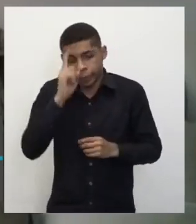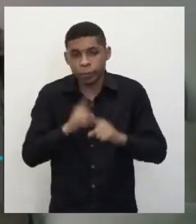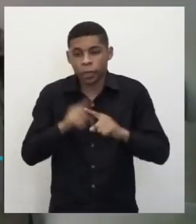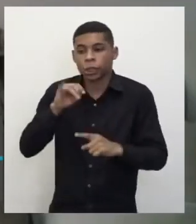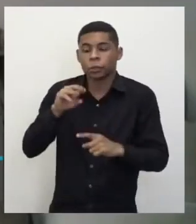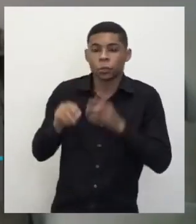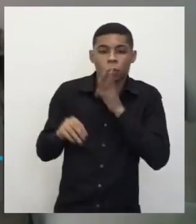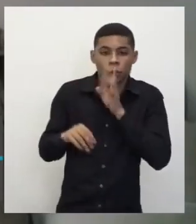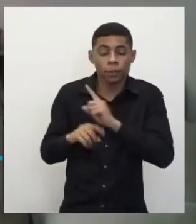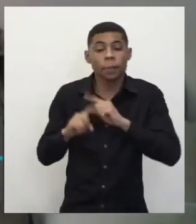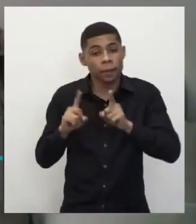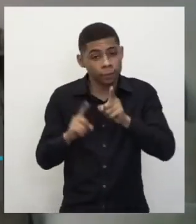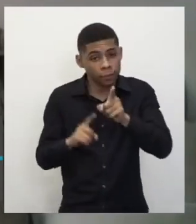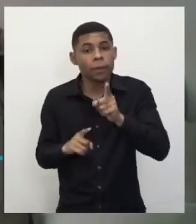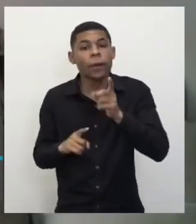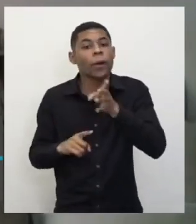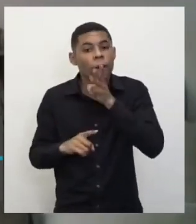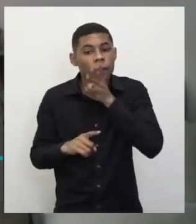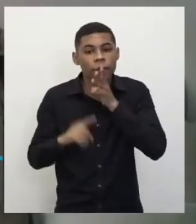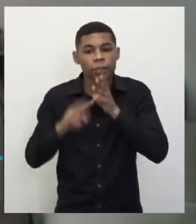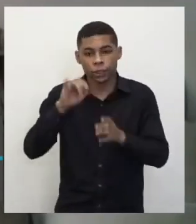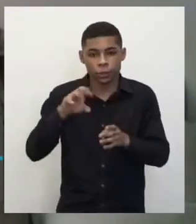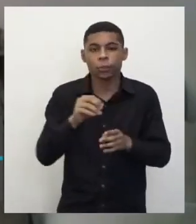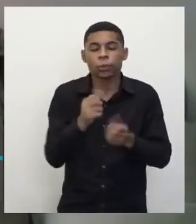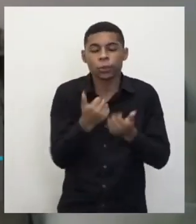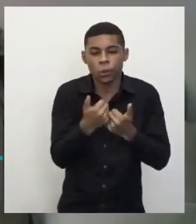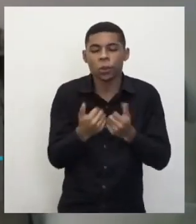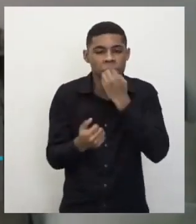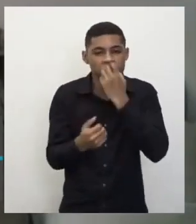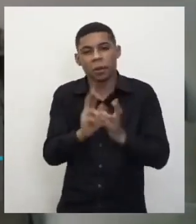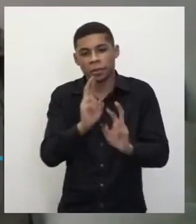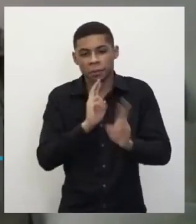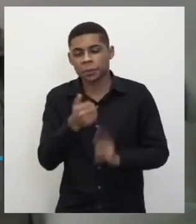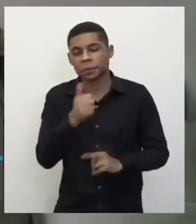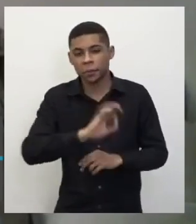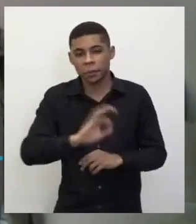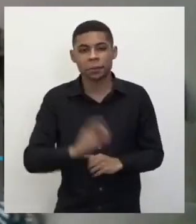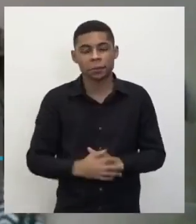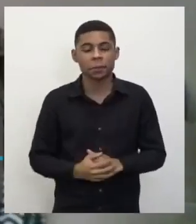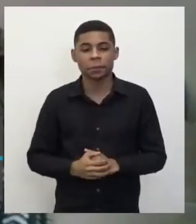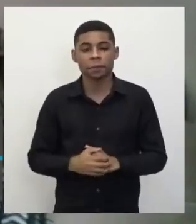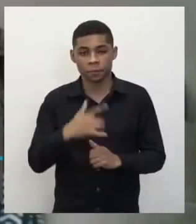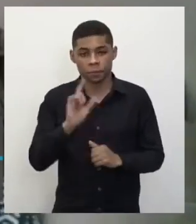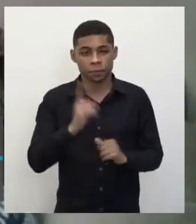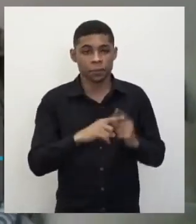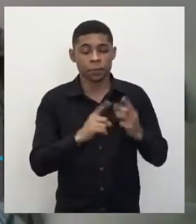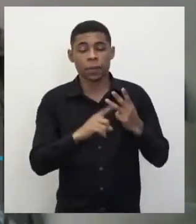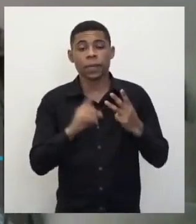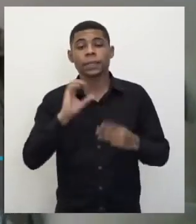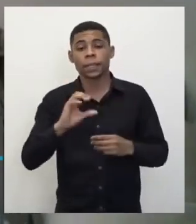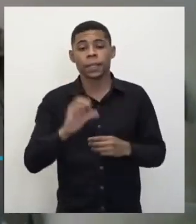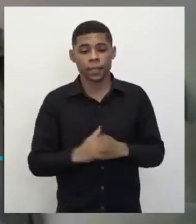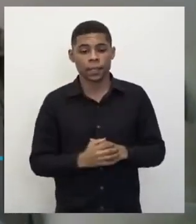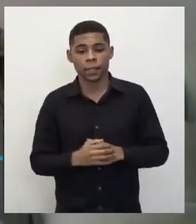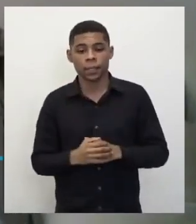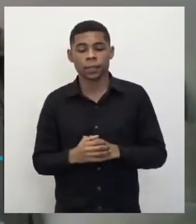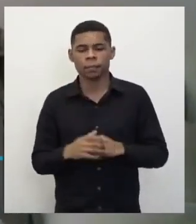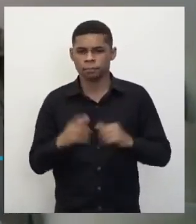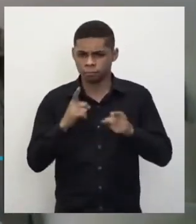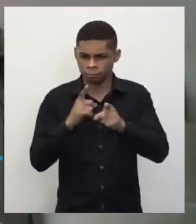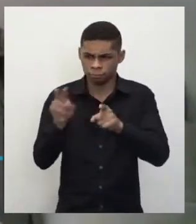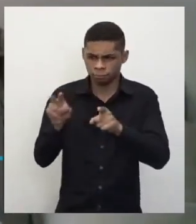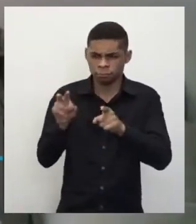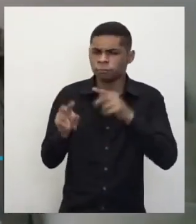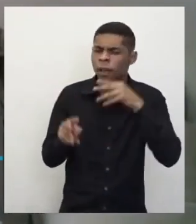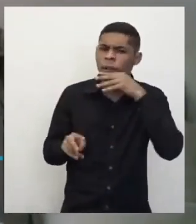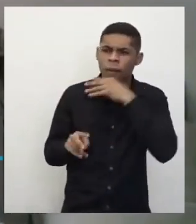jogo, porque vocês com certeza conhecem, né? O que mais? A letra C. Há alguma evidência de